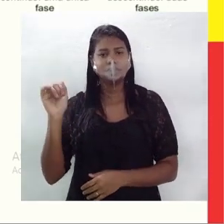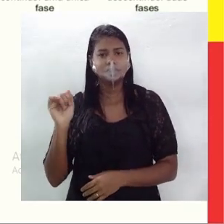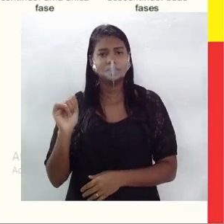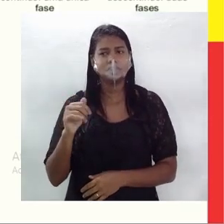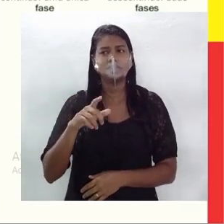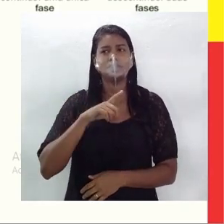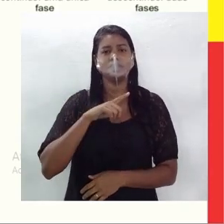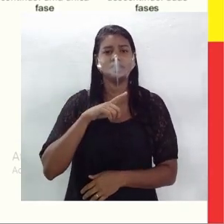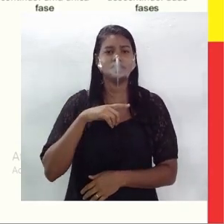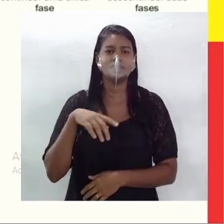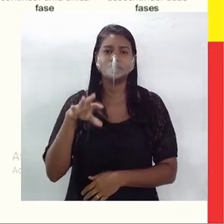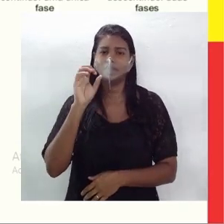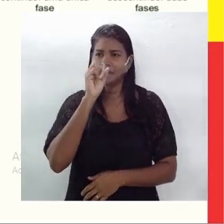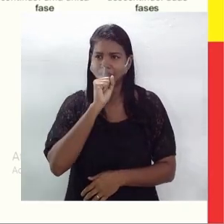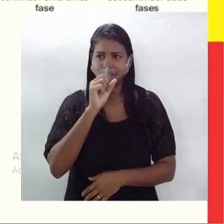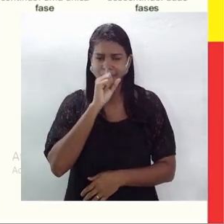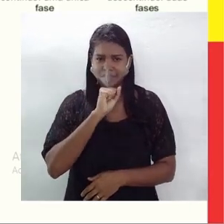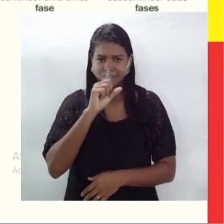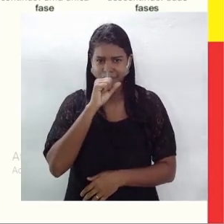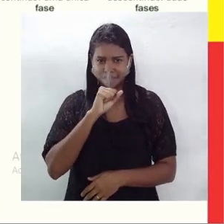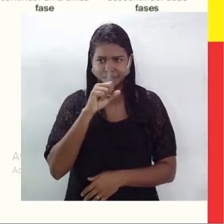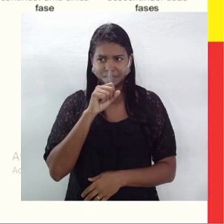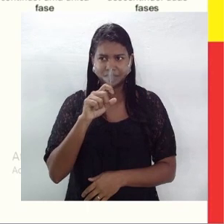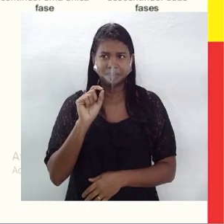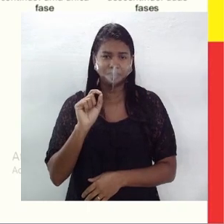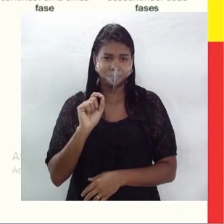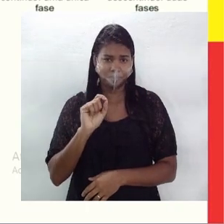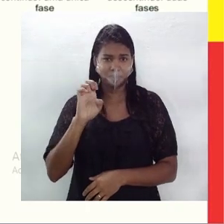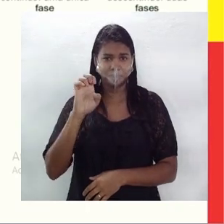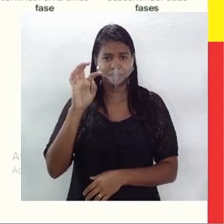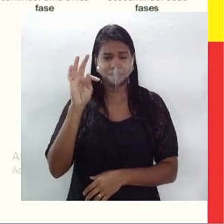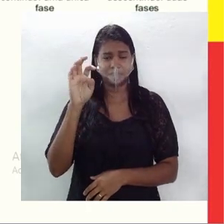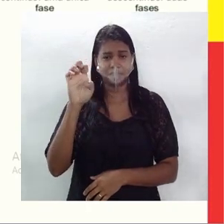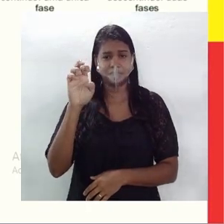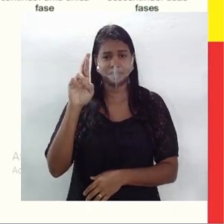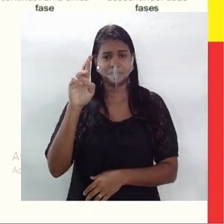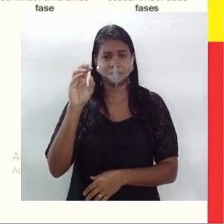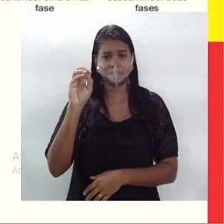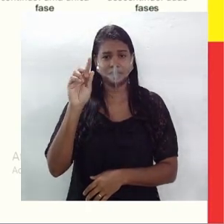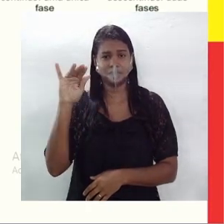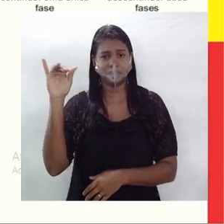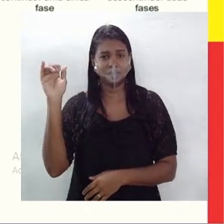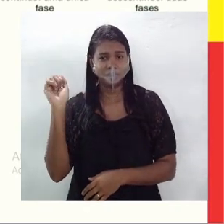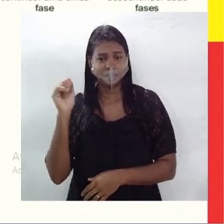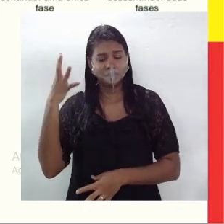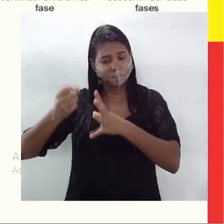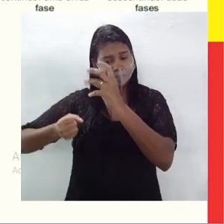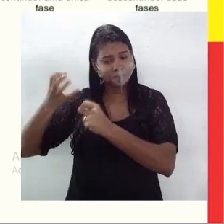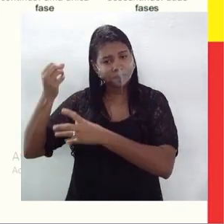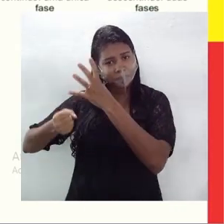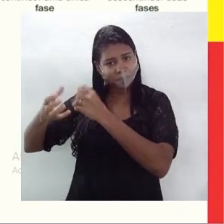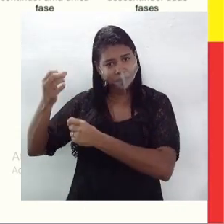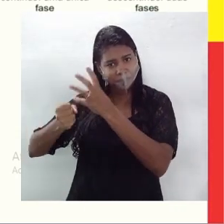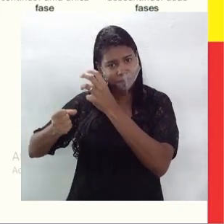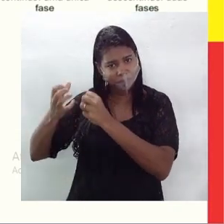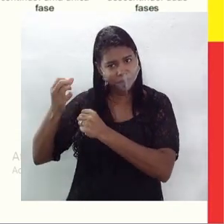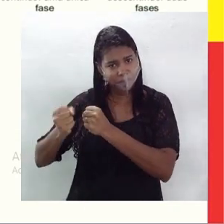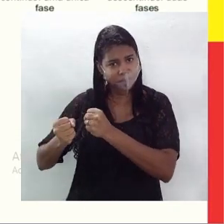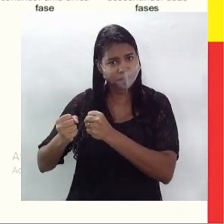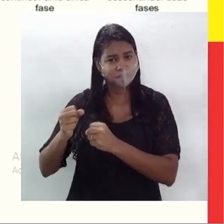tenho laranjada, que está dizendo que é heterogêneo. E o leite, que está dizendo que